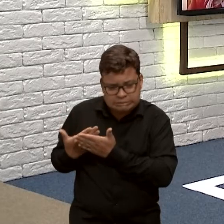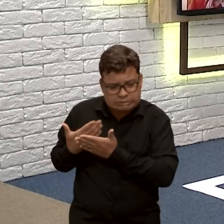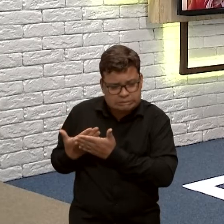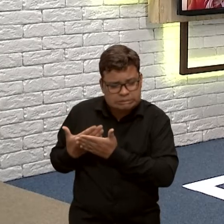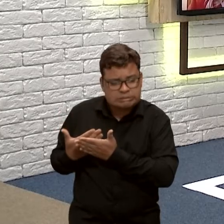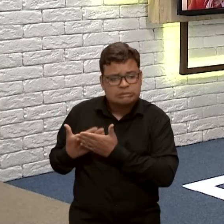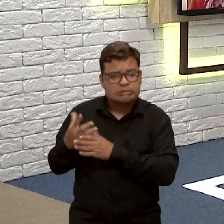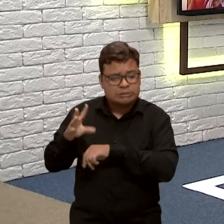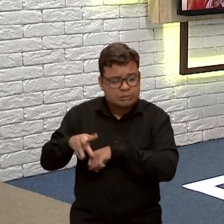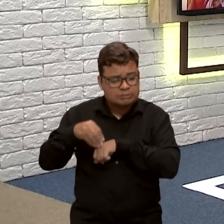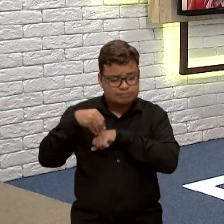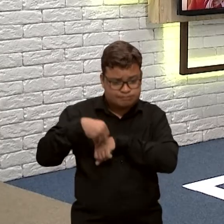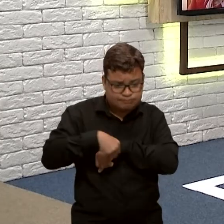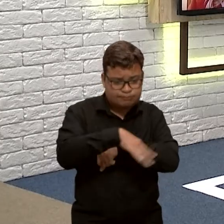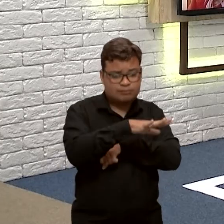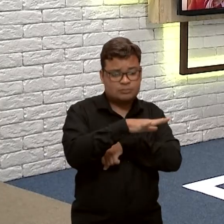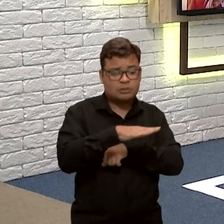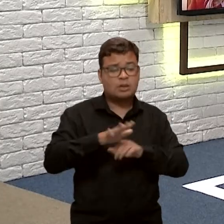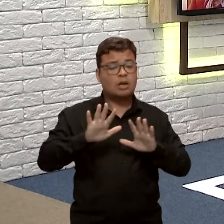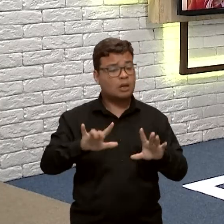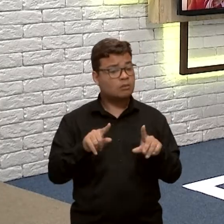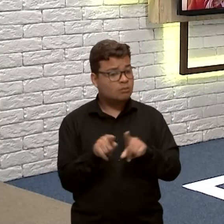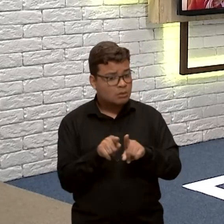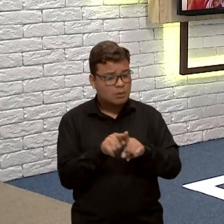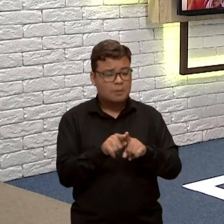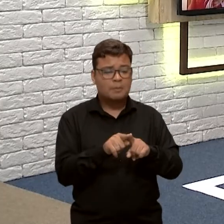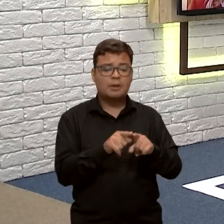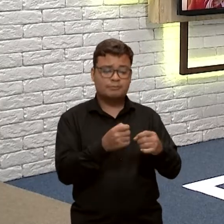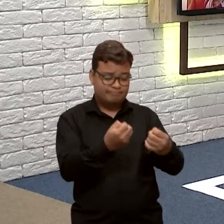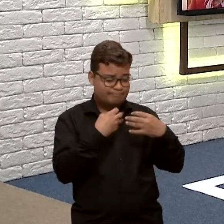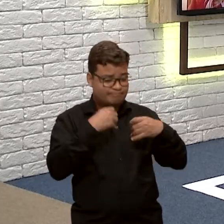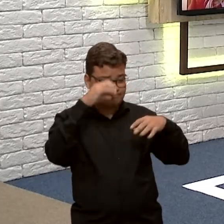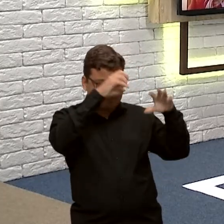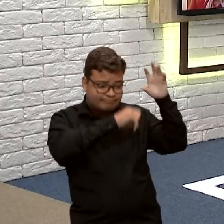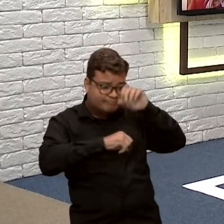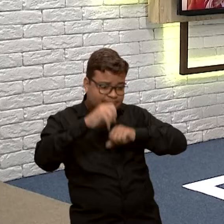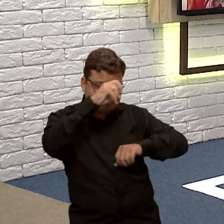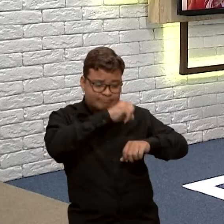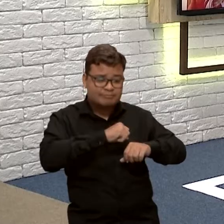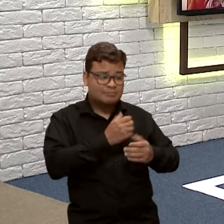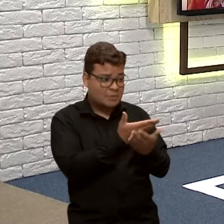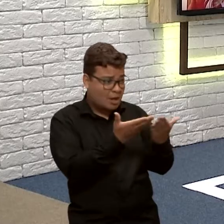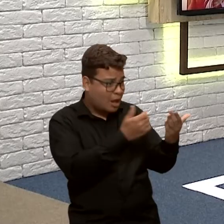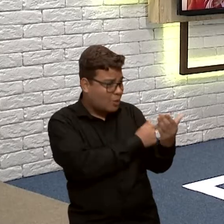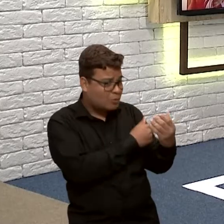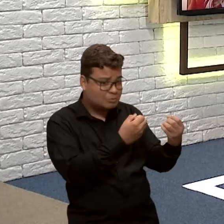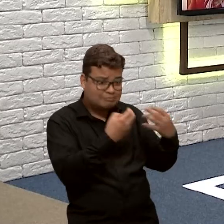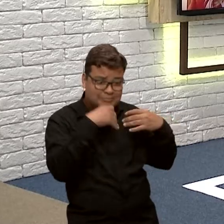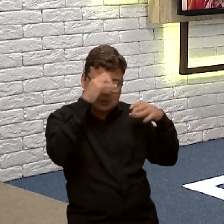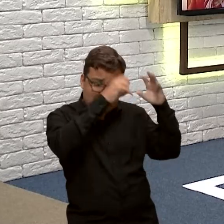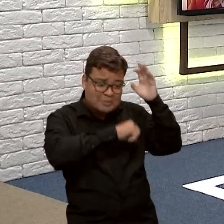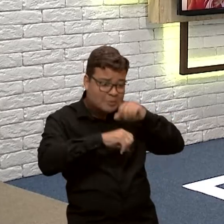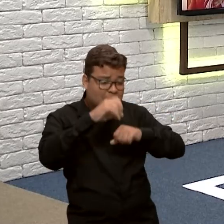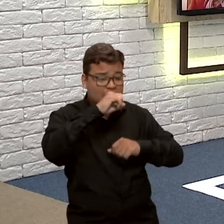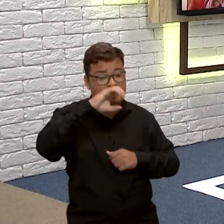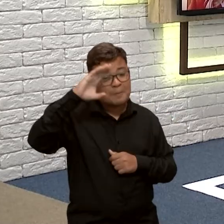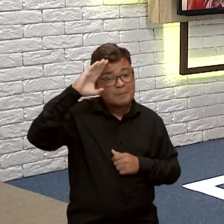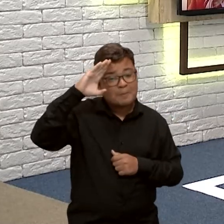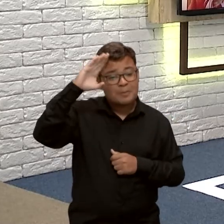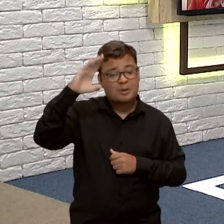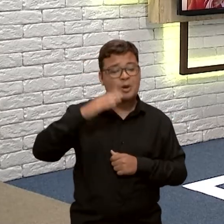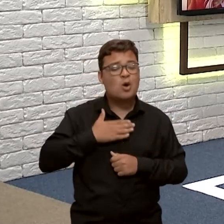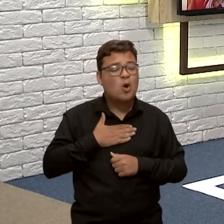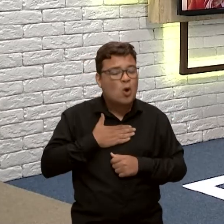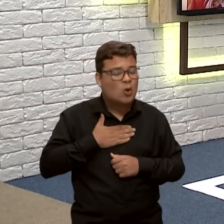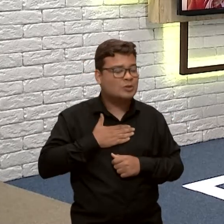transmitir, mas é também um aprendizado, porque a gente aprende demais com esses alunos e aprende principalmente a gostar